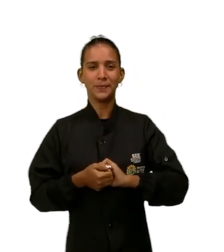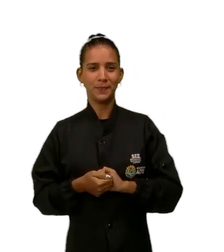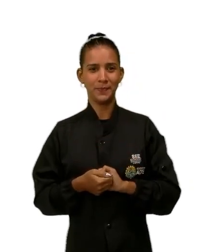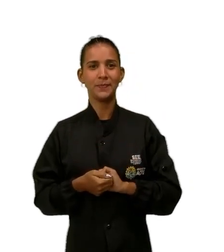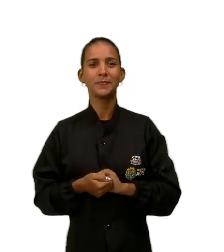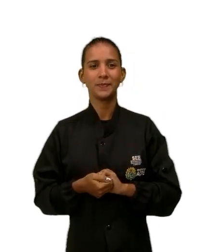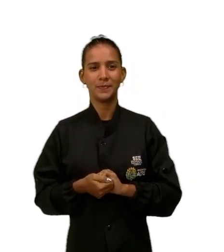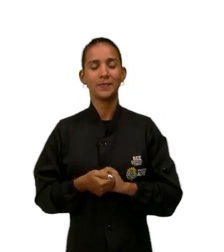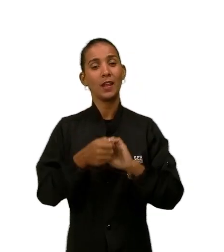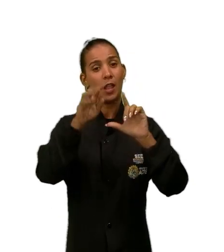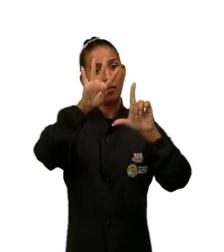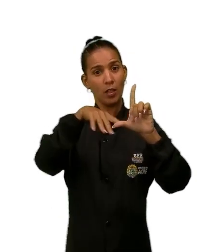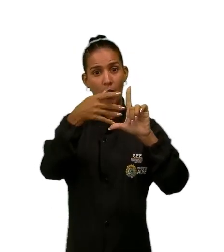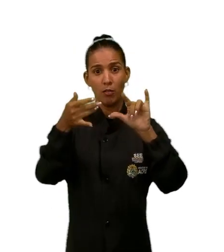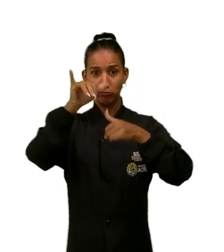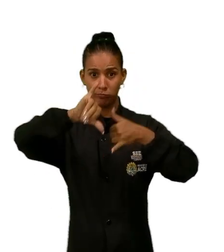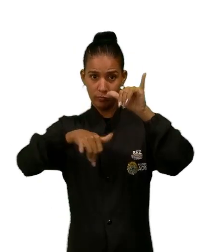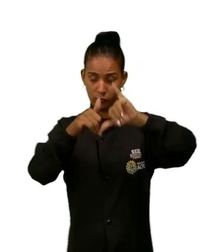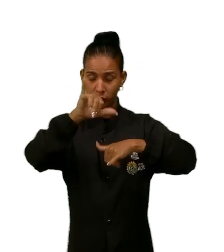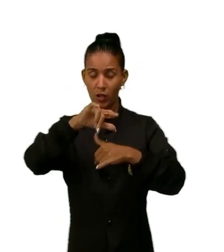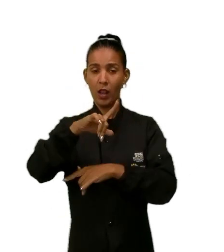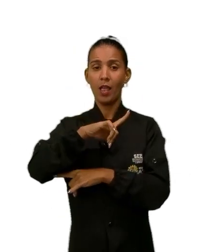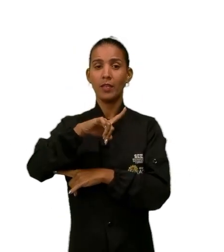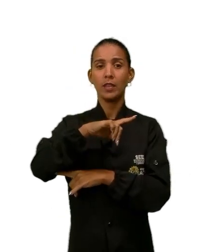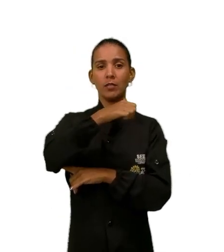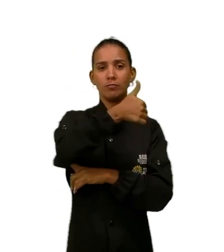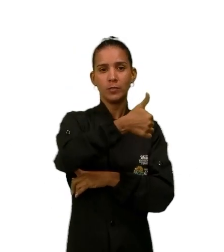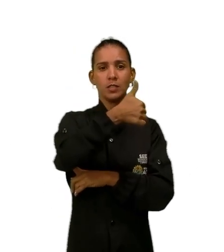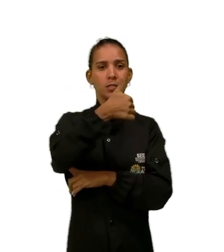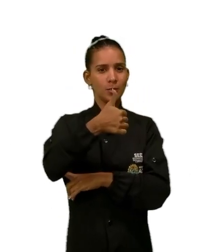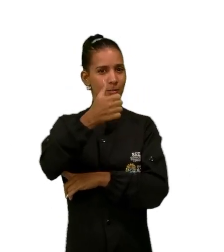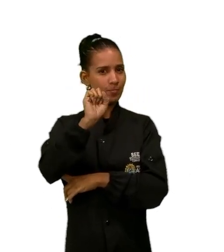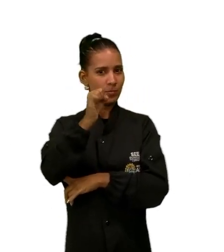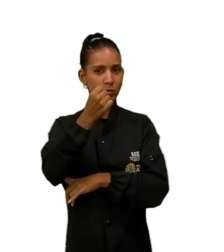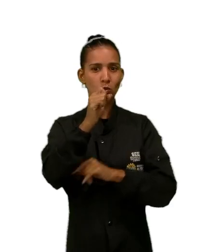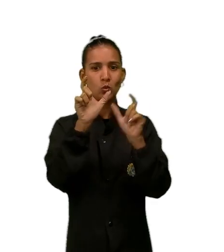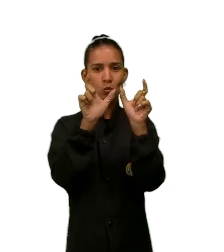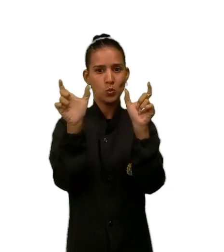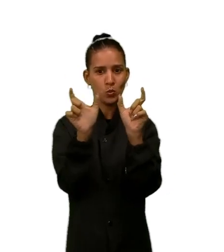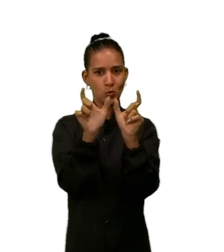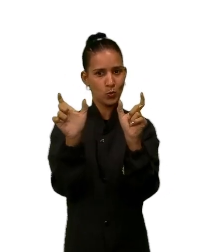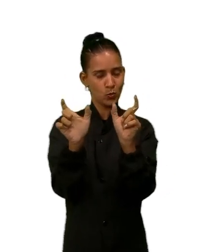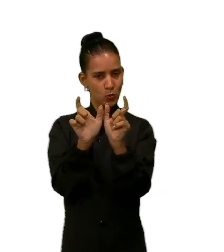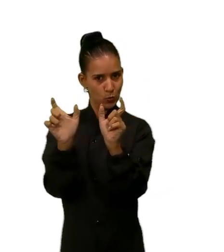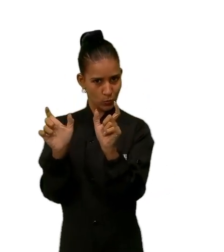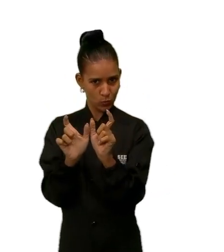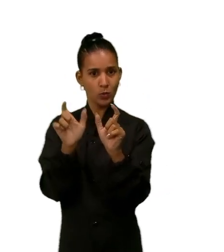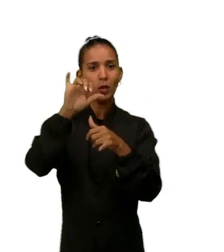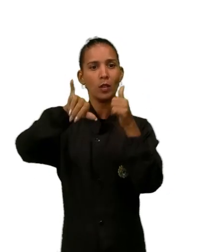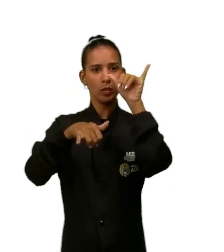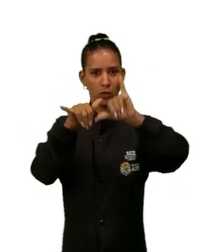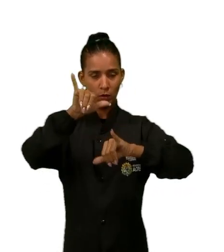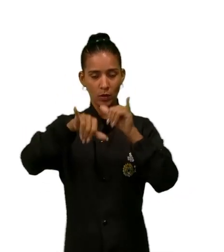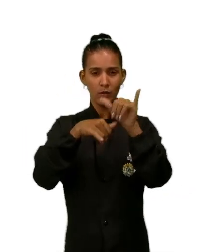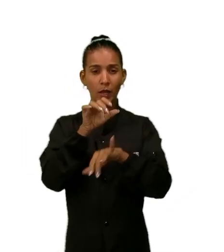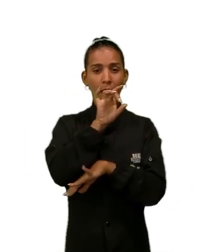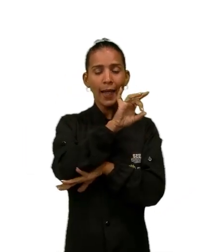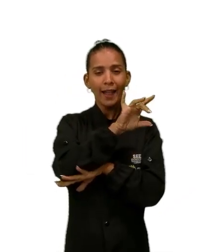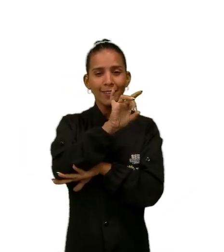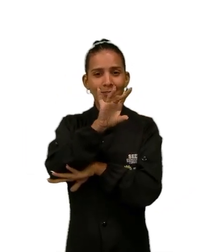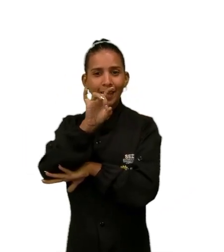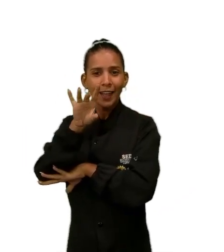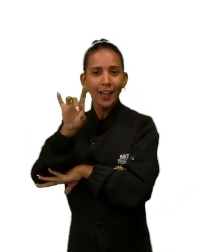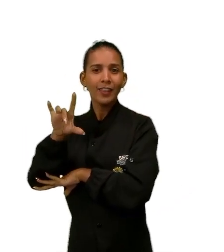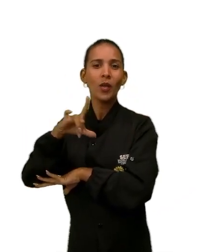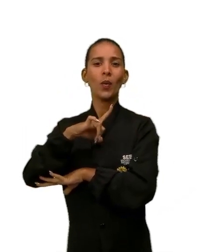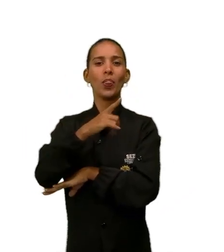A tabela periódica, atualmente, ela conta com 118 elementos químicos. E cada quadradinho deles especifica